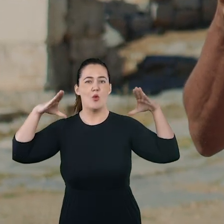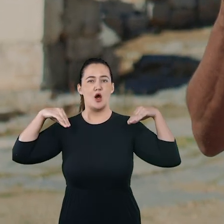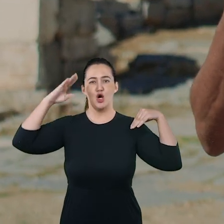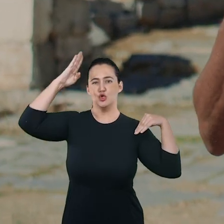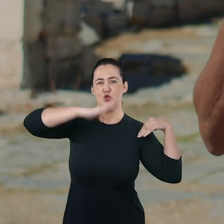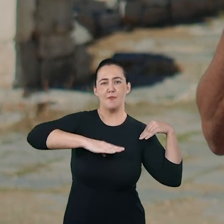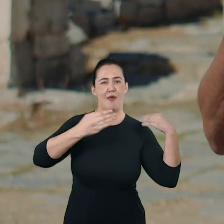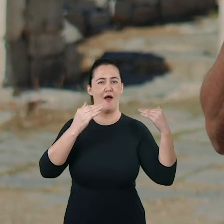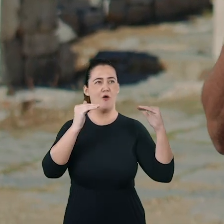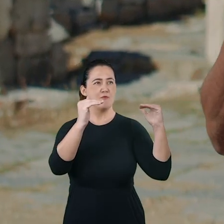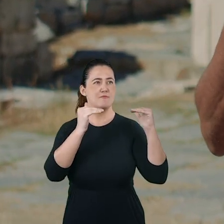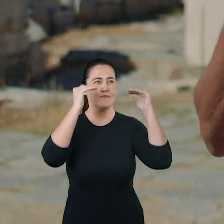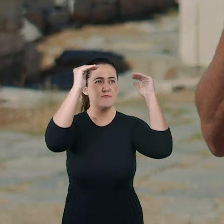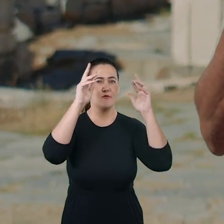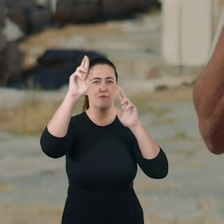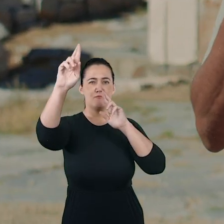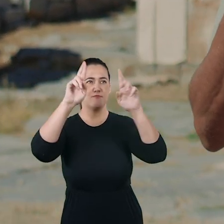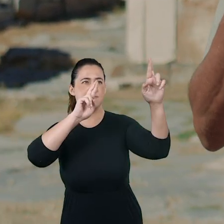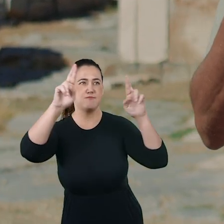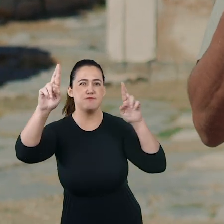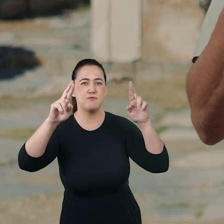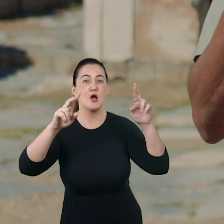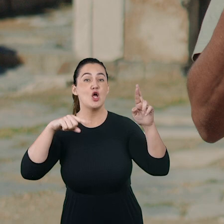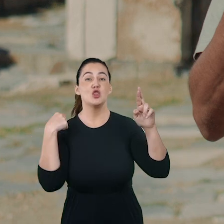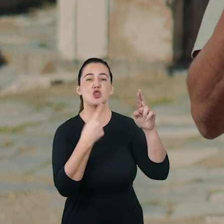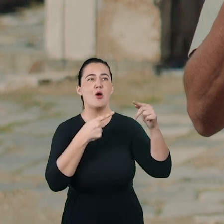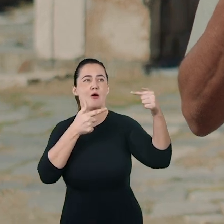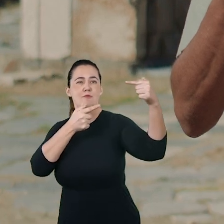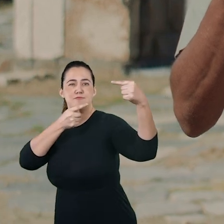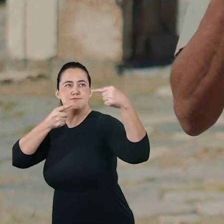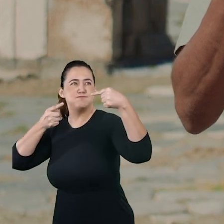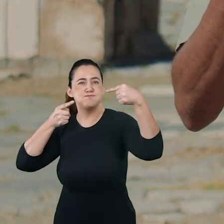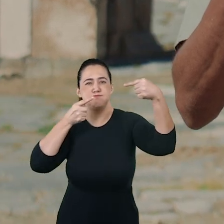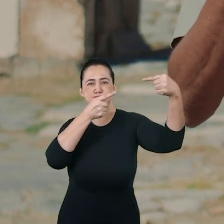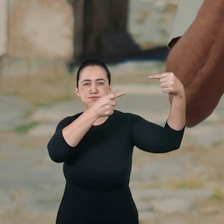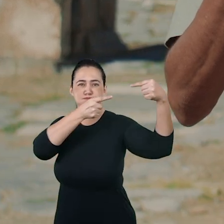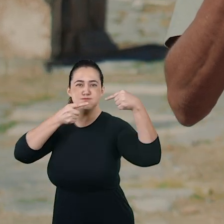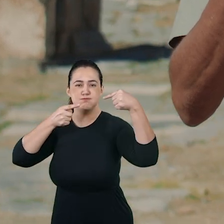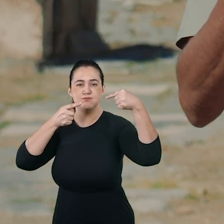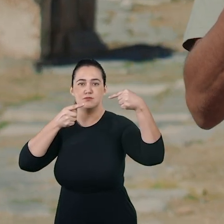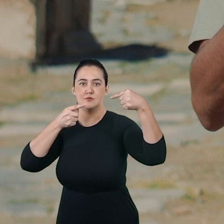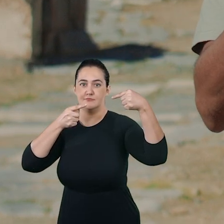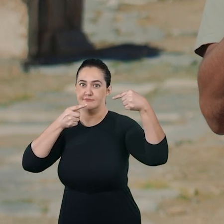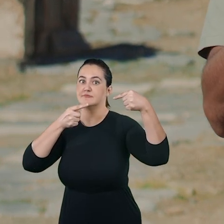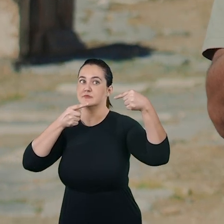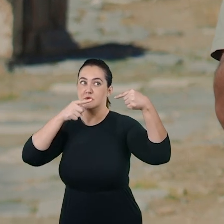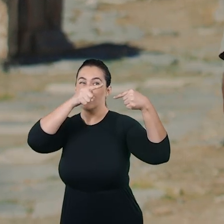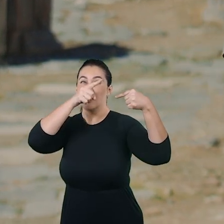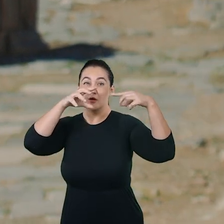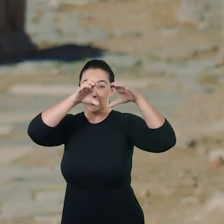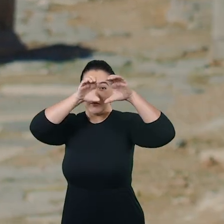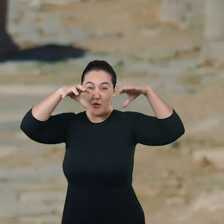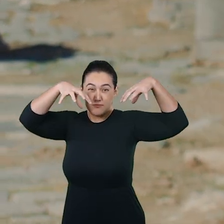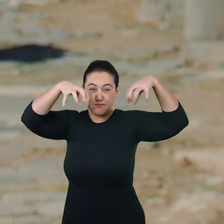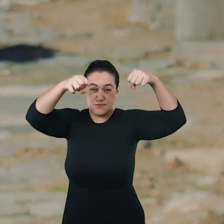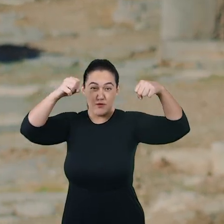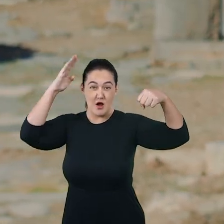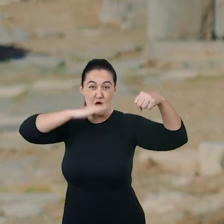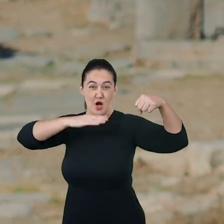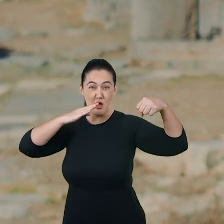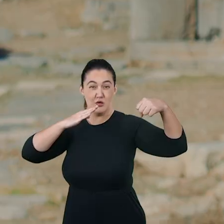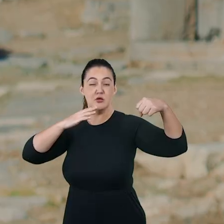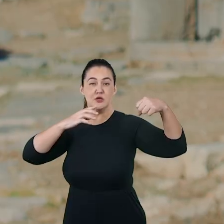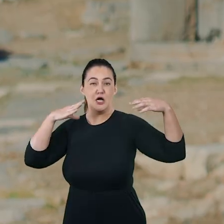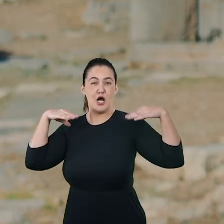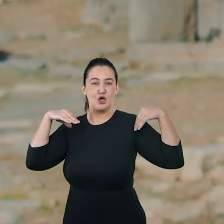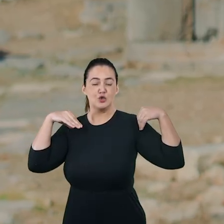mundo tenebroso, contra as forças espirituais do mal nas regiões celestes. Por isso, peguem toda